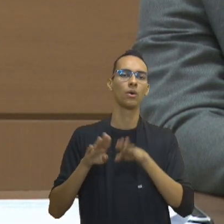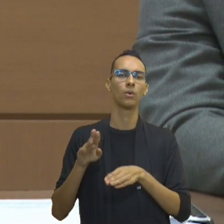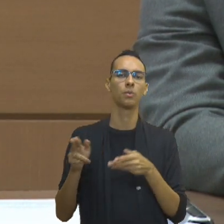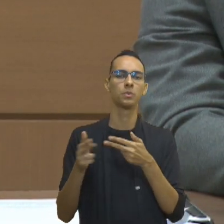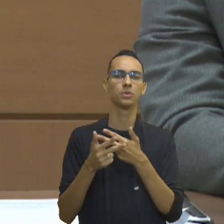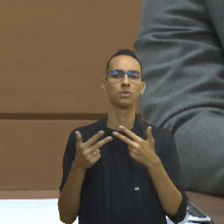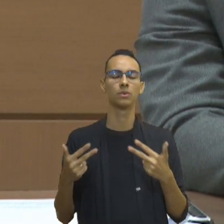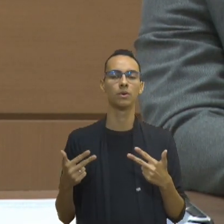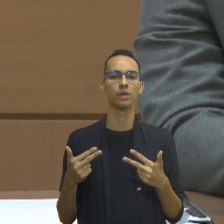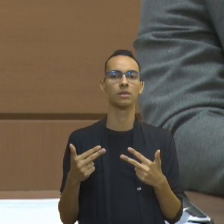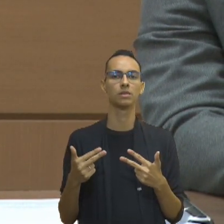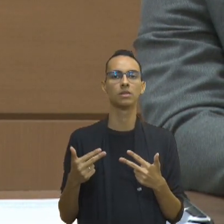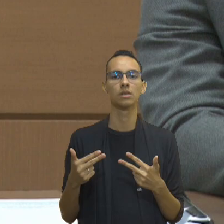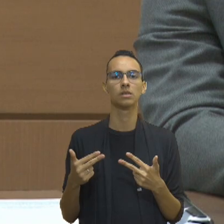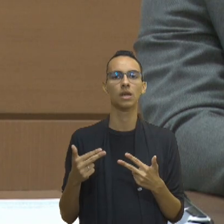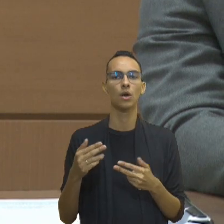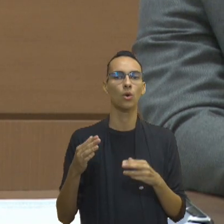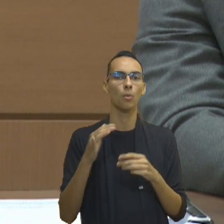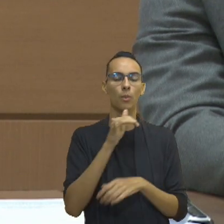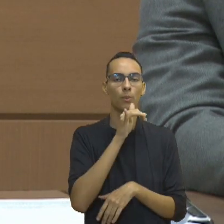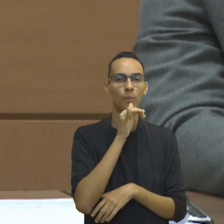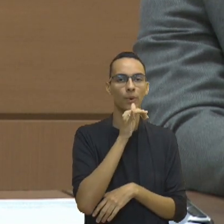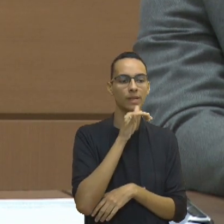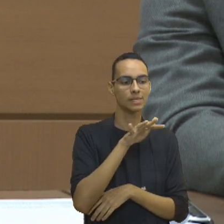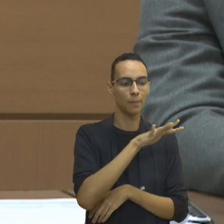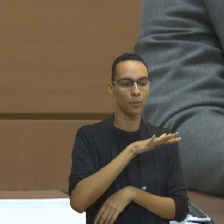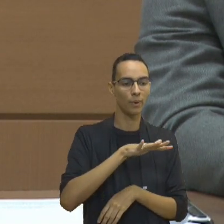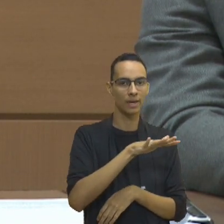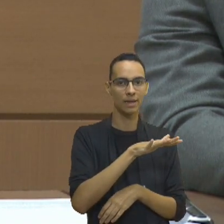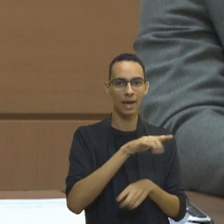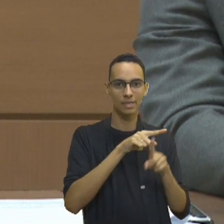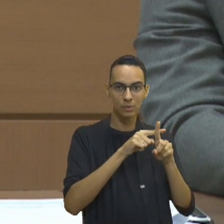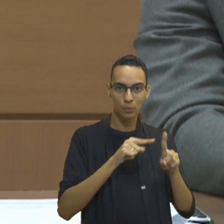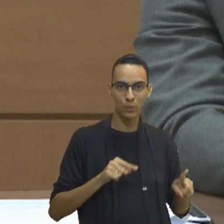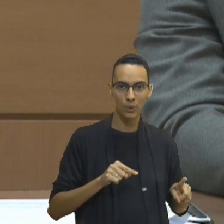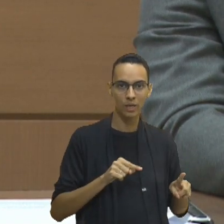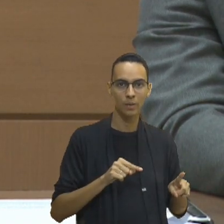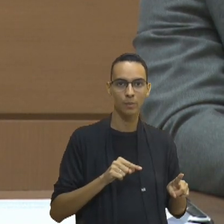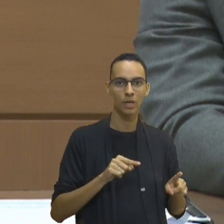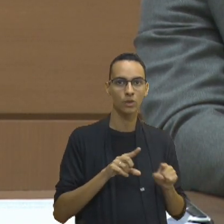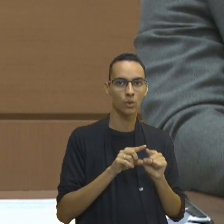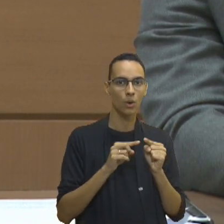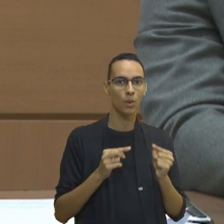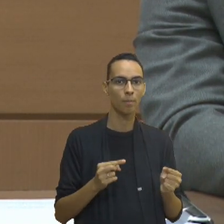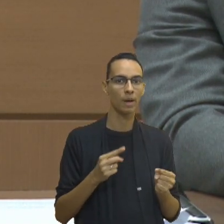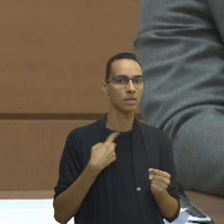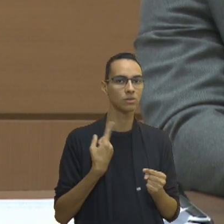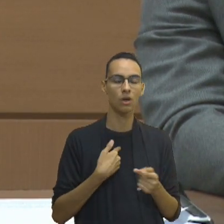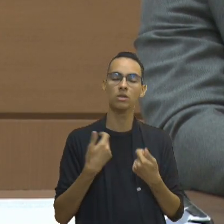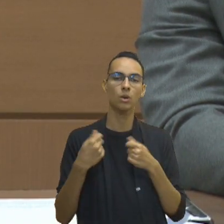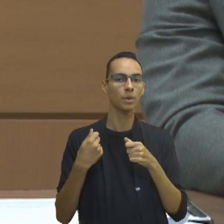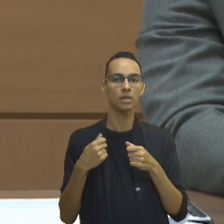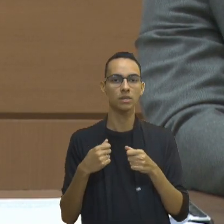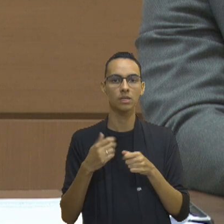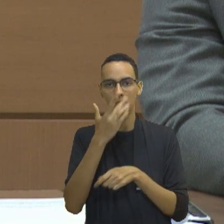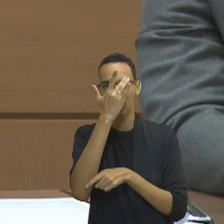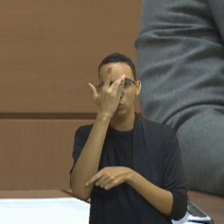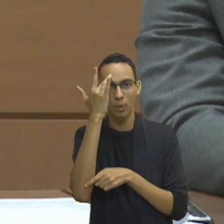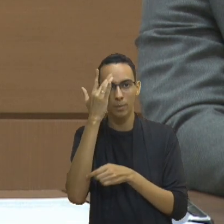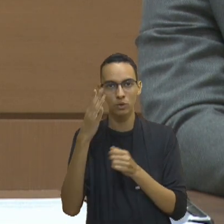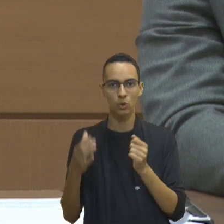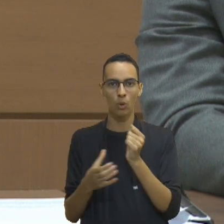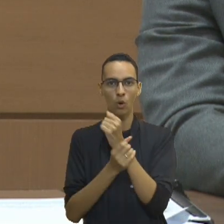como intrusões em áreas restritas, sem depender exclusivamente do olhar humano. Por meio